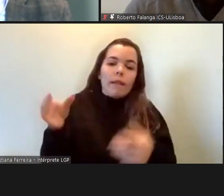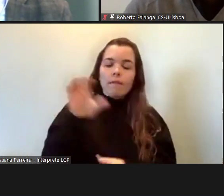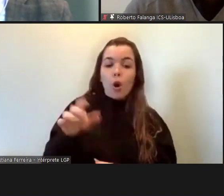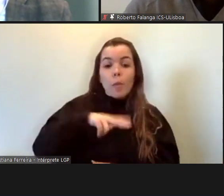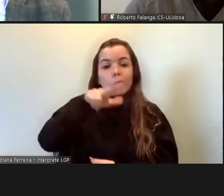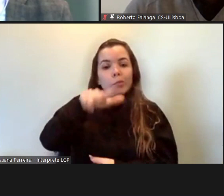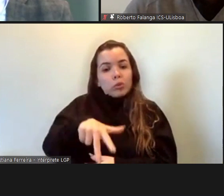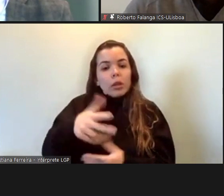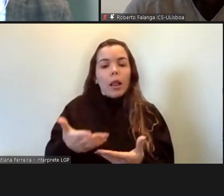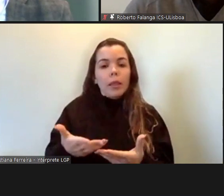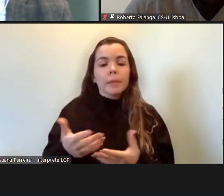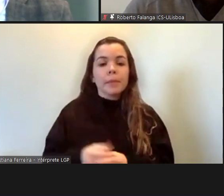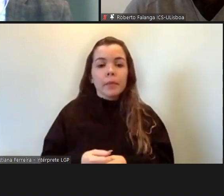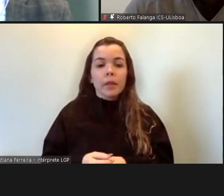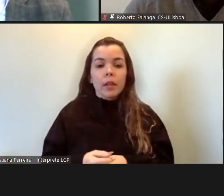é